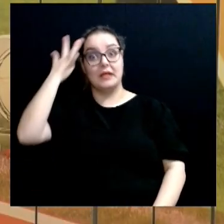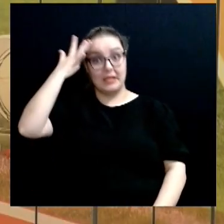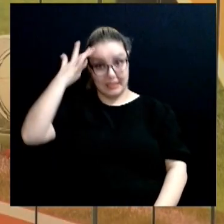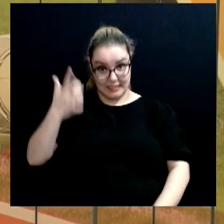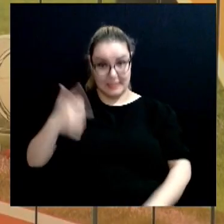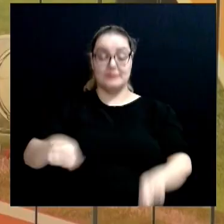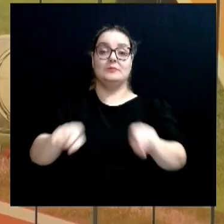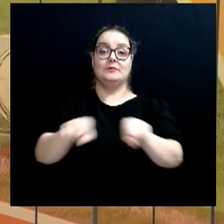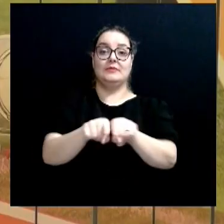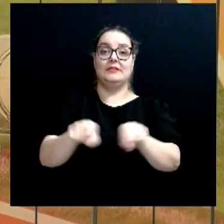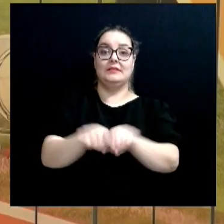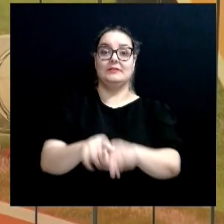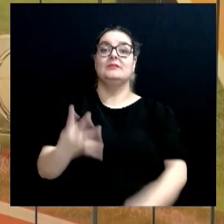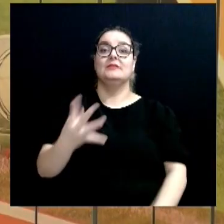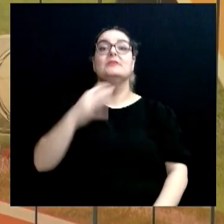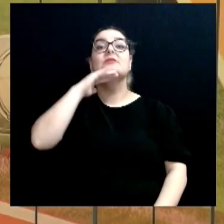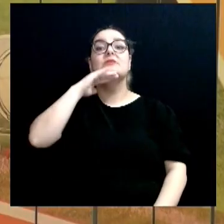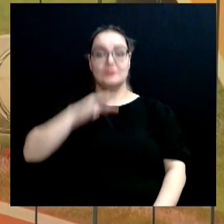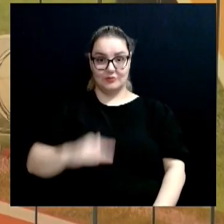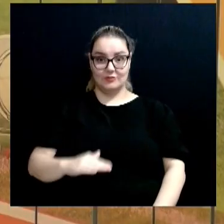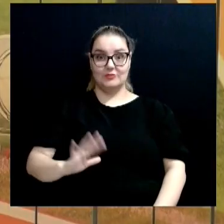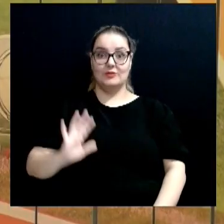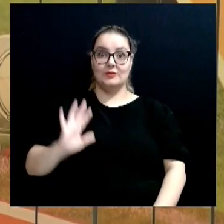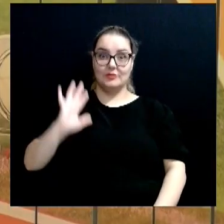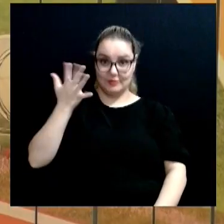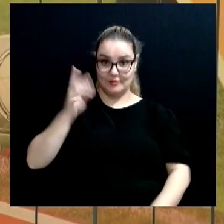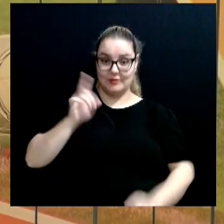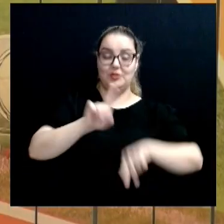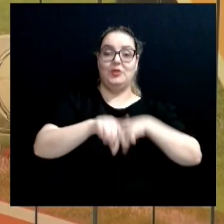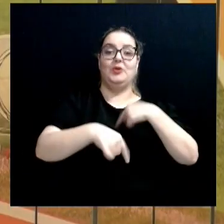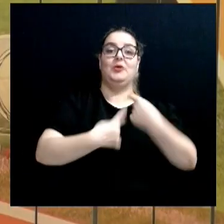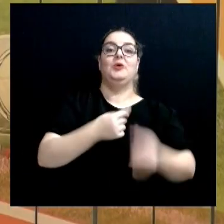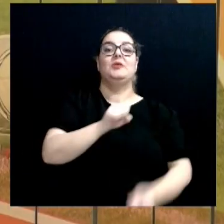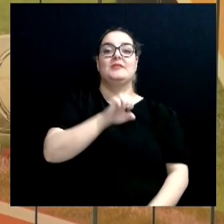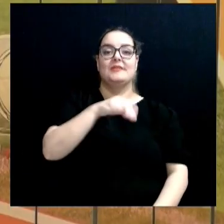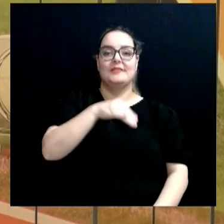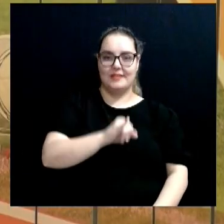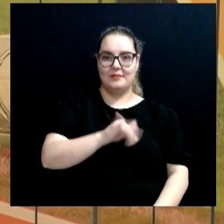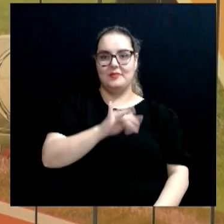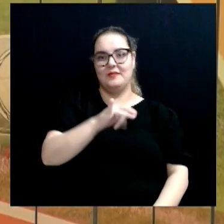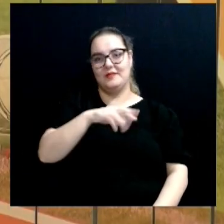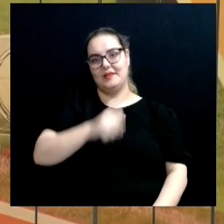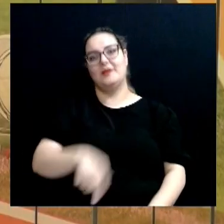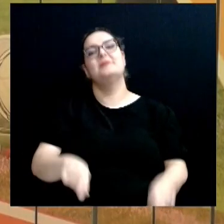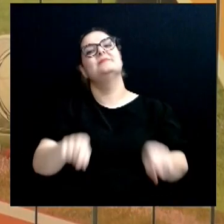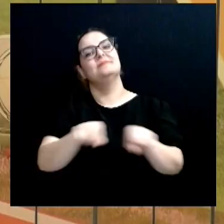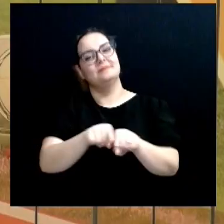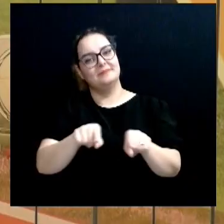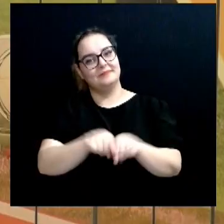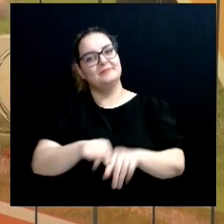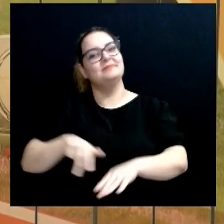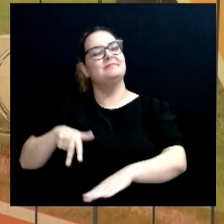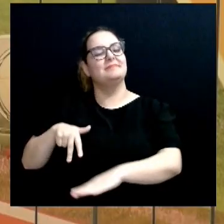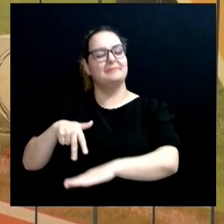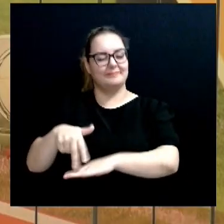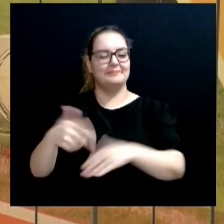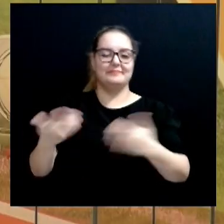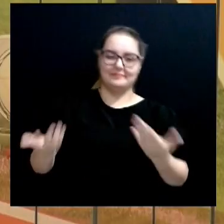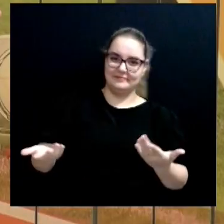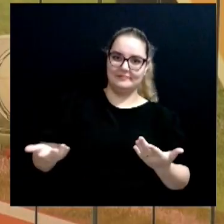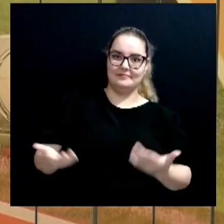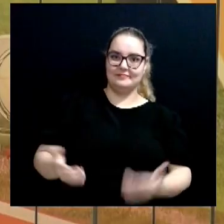4 horas da tarde, acontece a outra semifinal e também com protagonistas, né? A França,